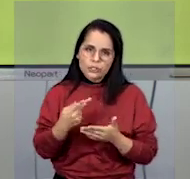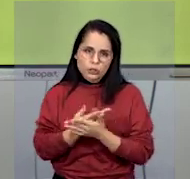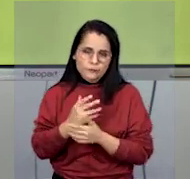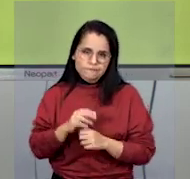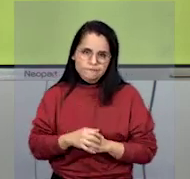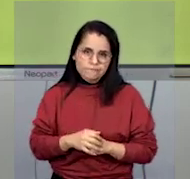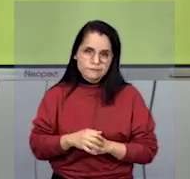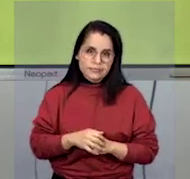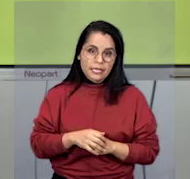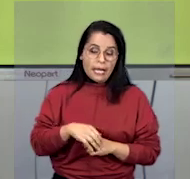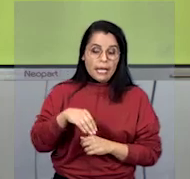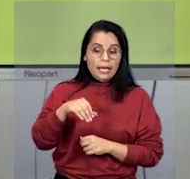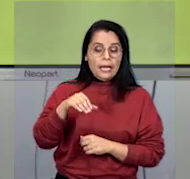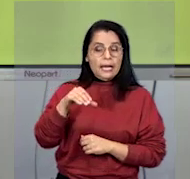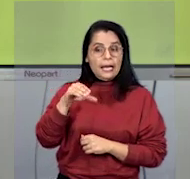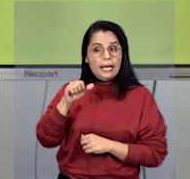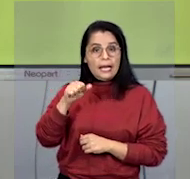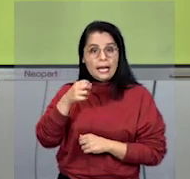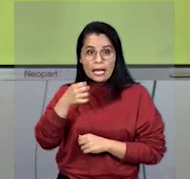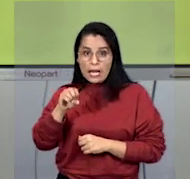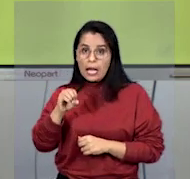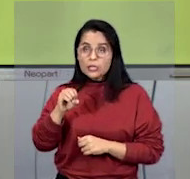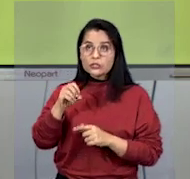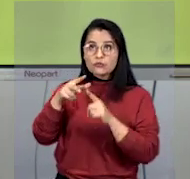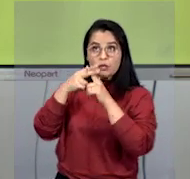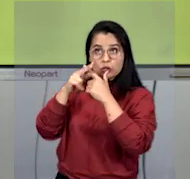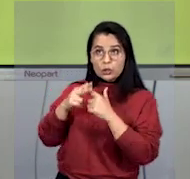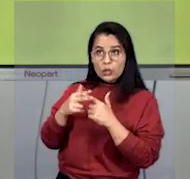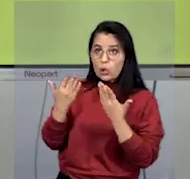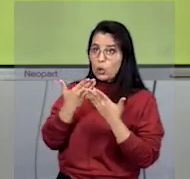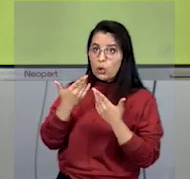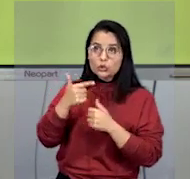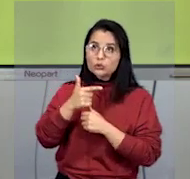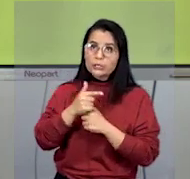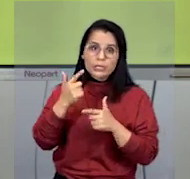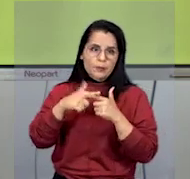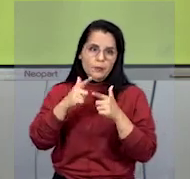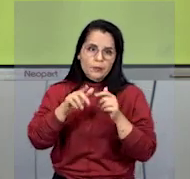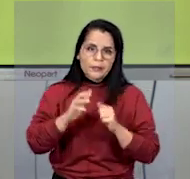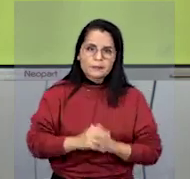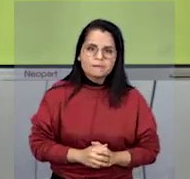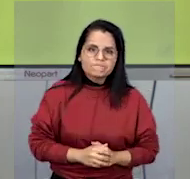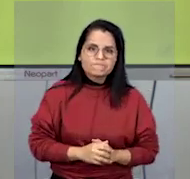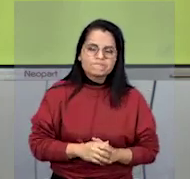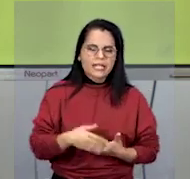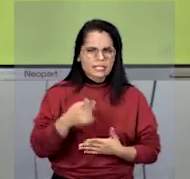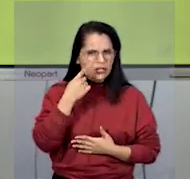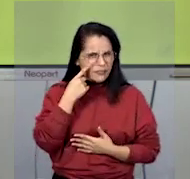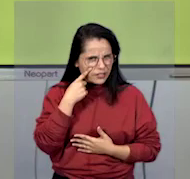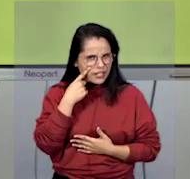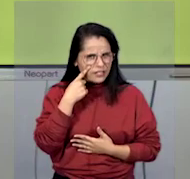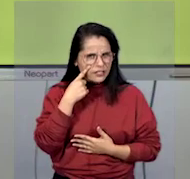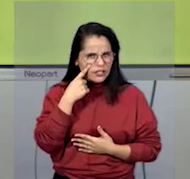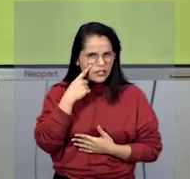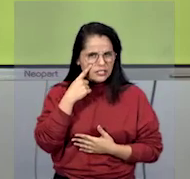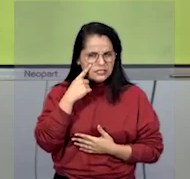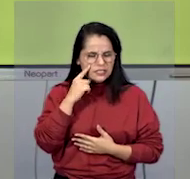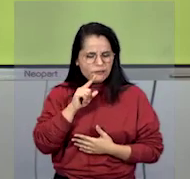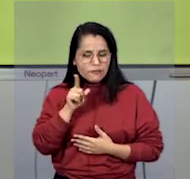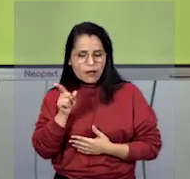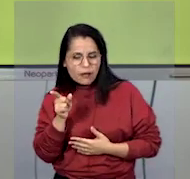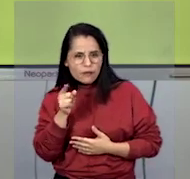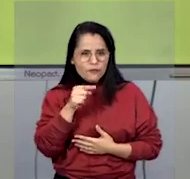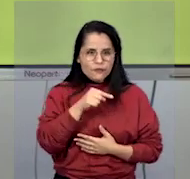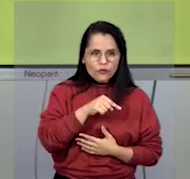acontecido. Caso fosse feito aquele reparo, hoje não teríamos esse problema. Tá vendo? Você vai e volta na sua